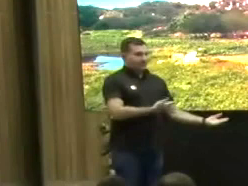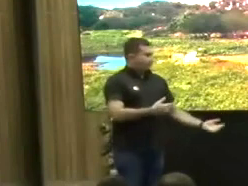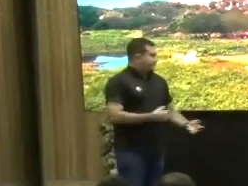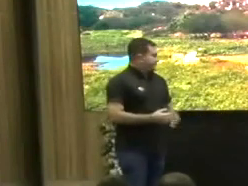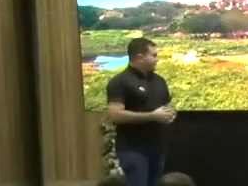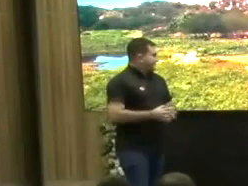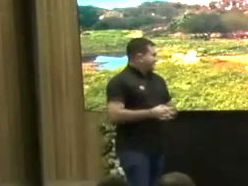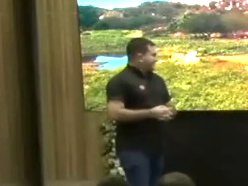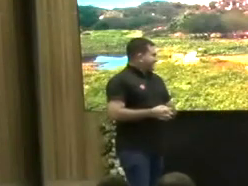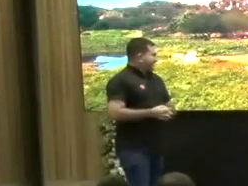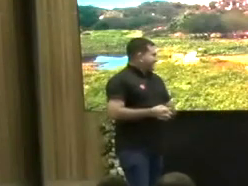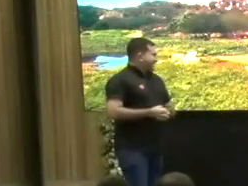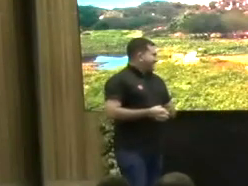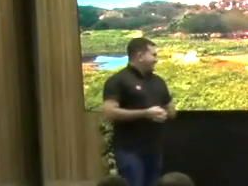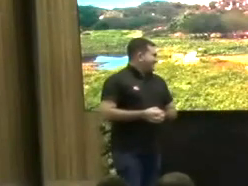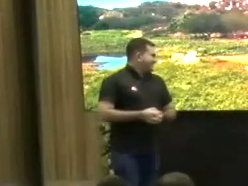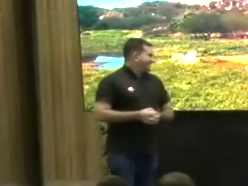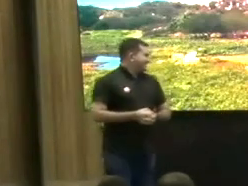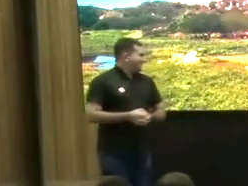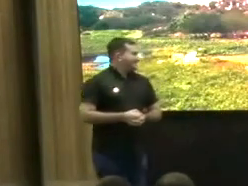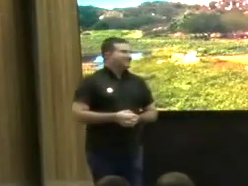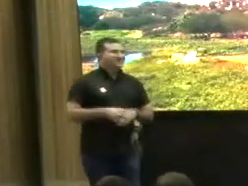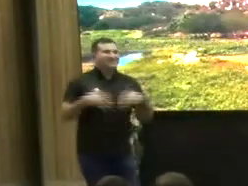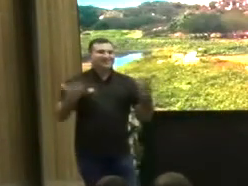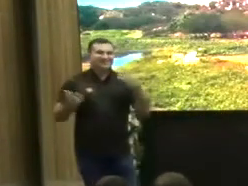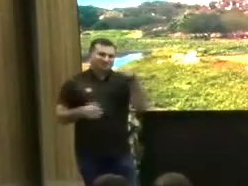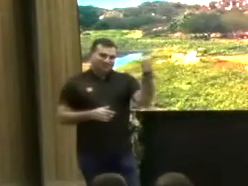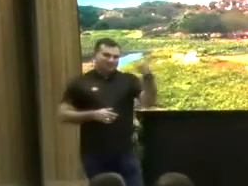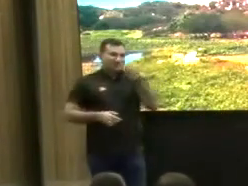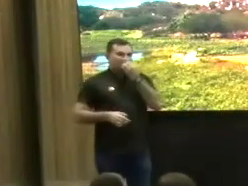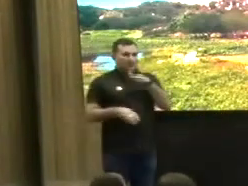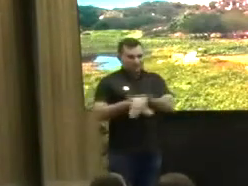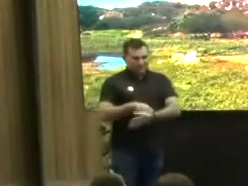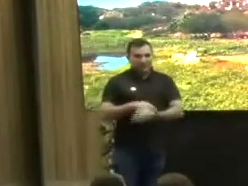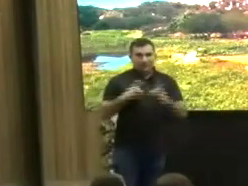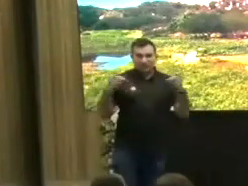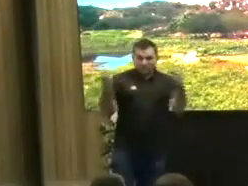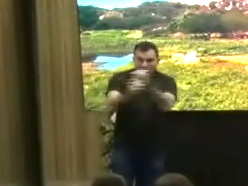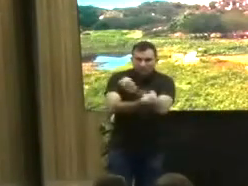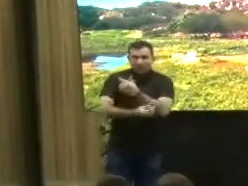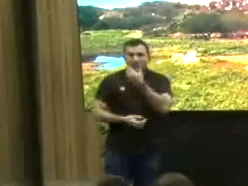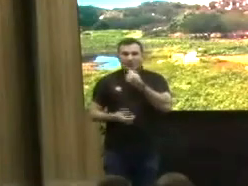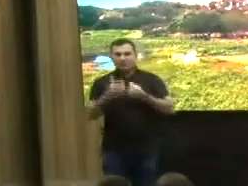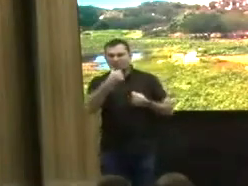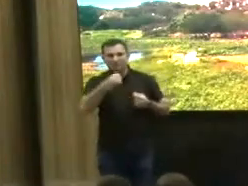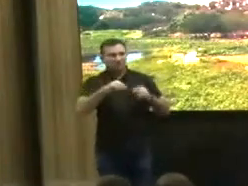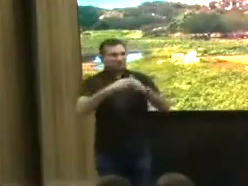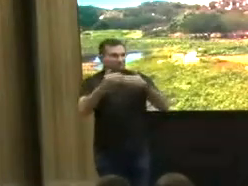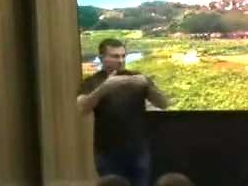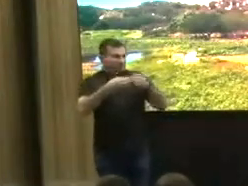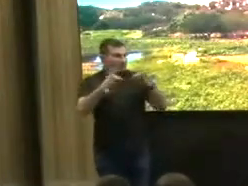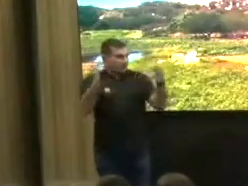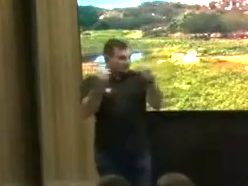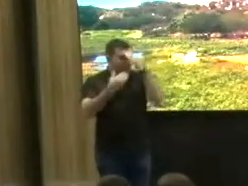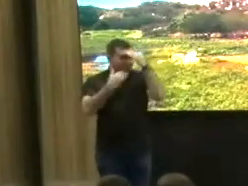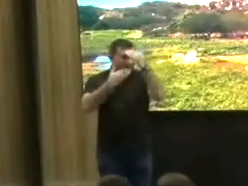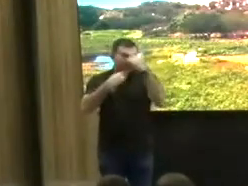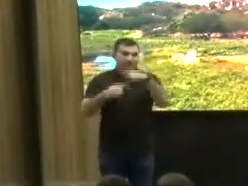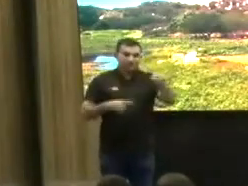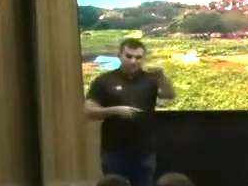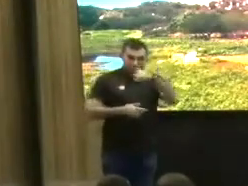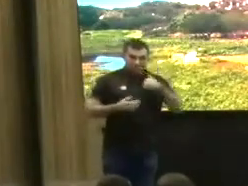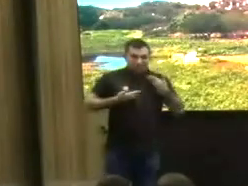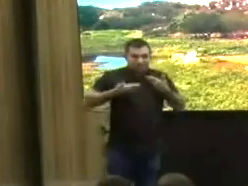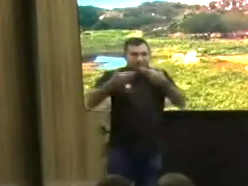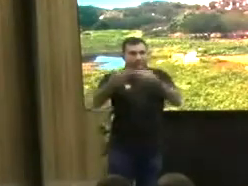Vai puxar a conversa. Bom, primeiro, boa noite a todos e todas. Obrigada pelo